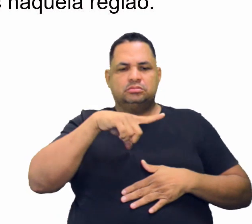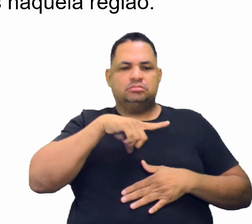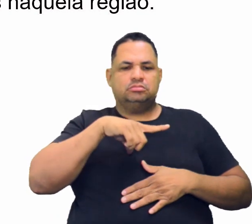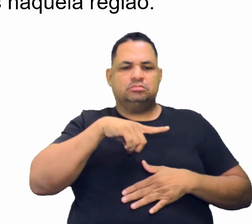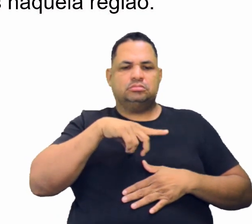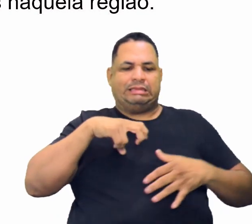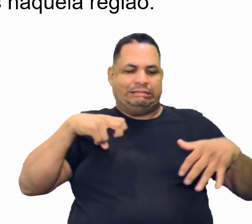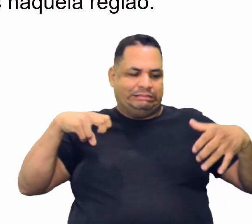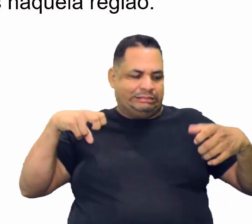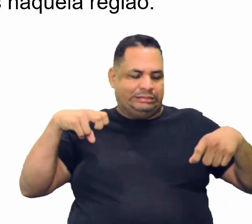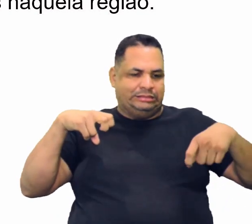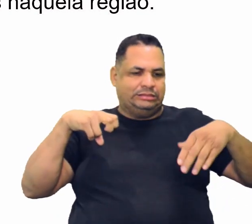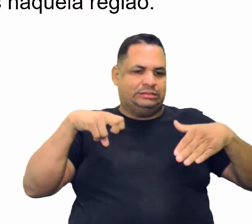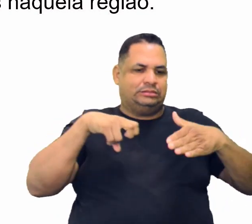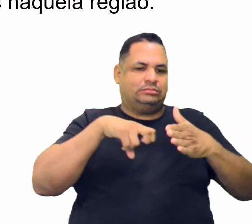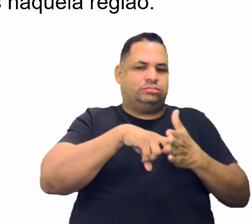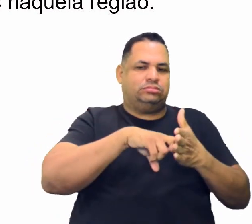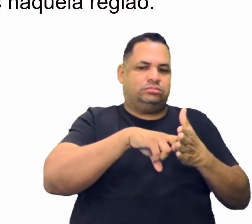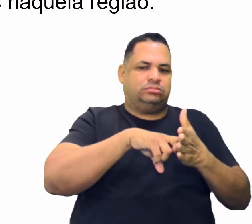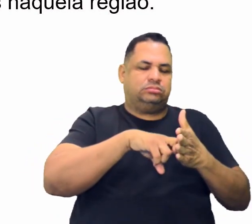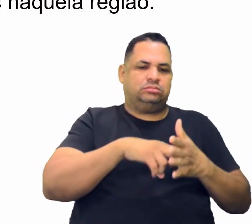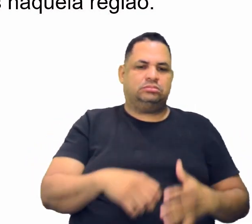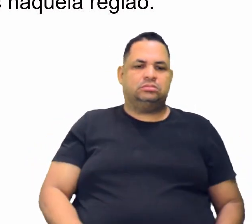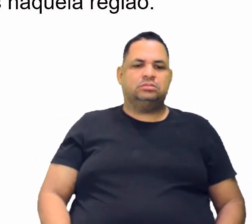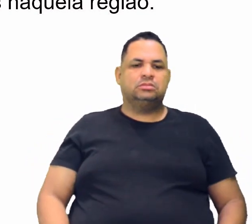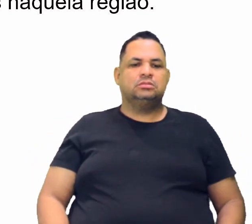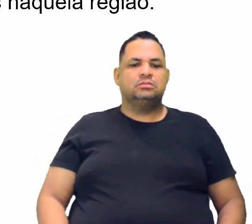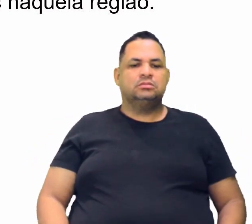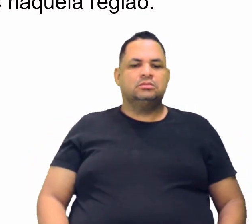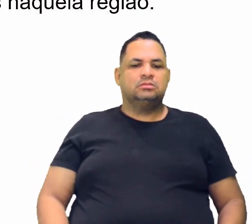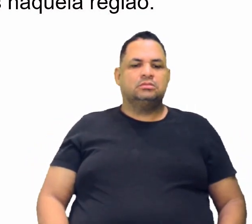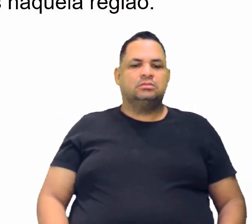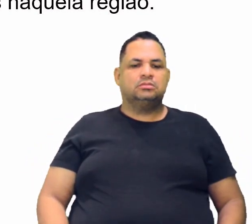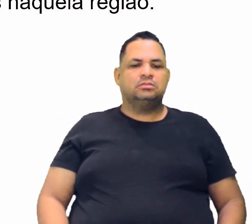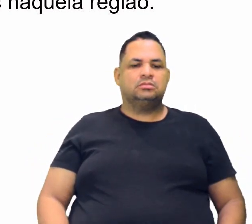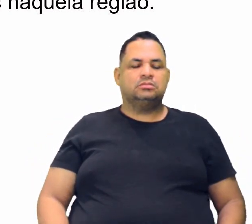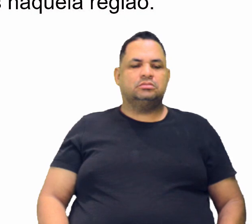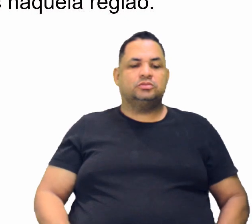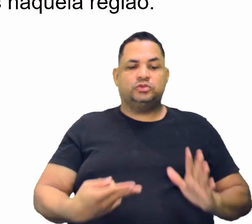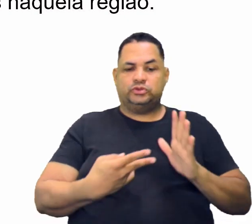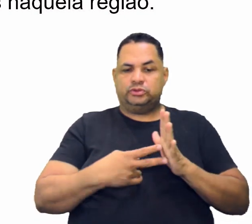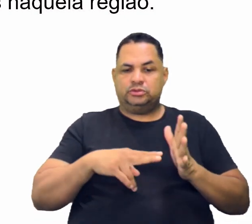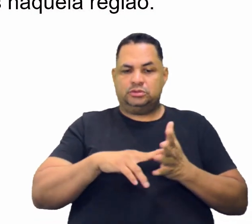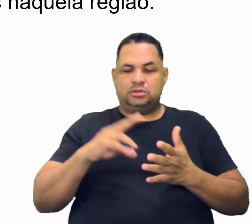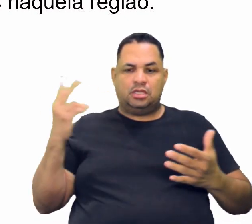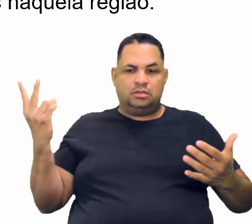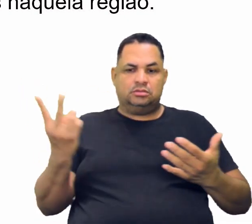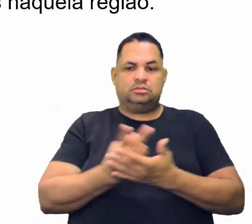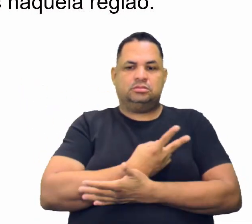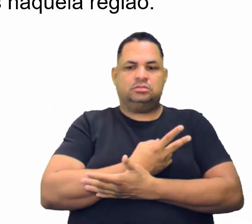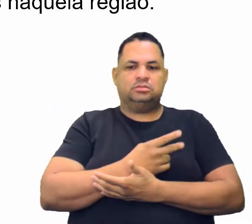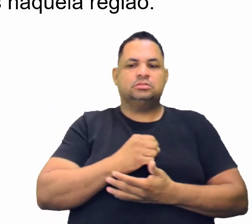houve, né? Tá no sentido de quê? De acontecer, tá? Mas se eu